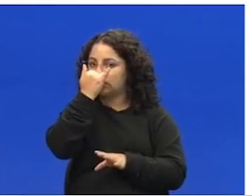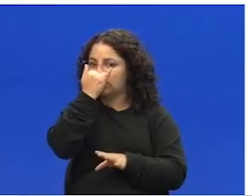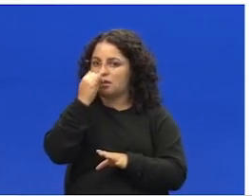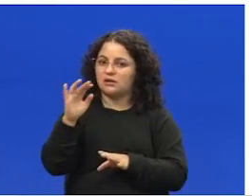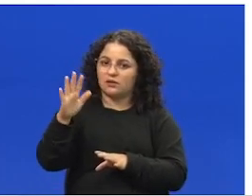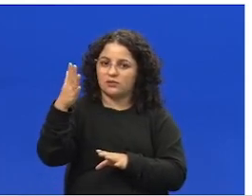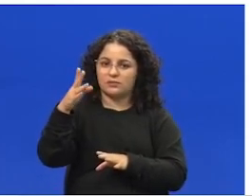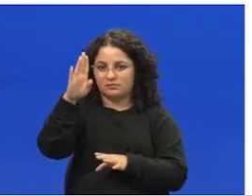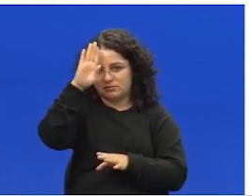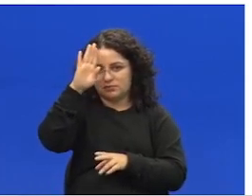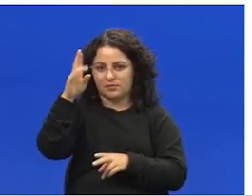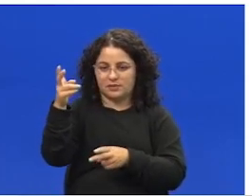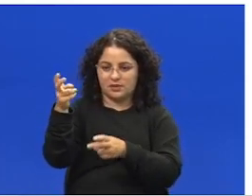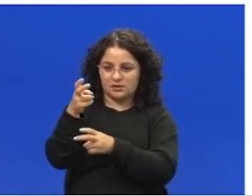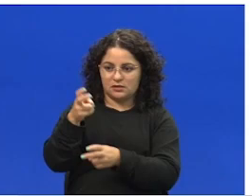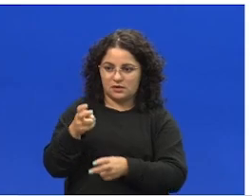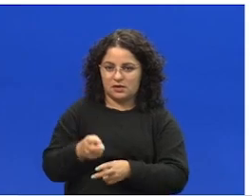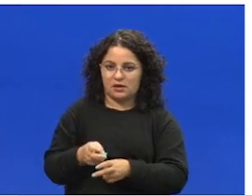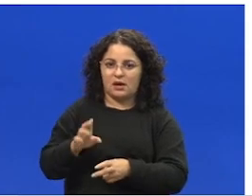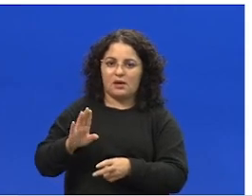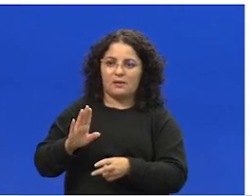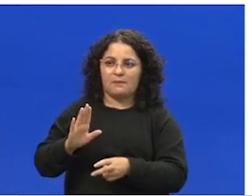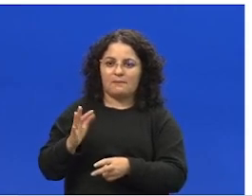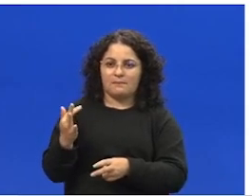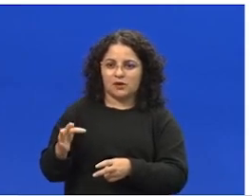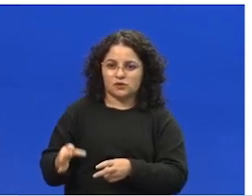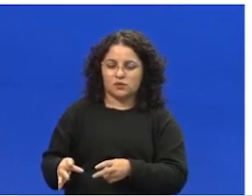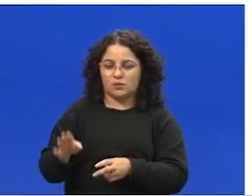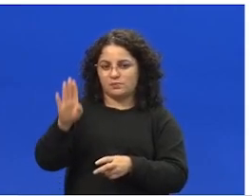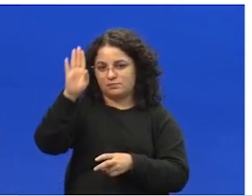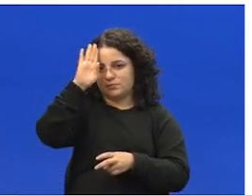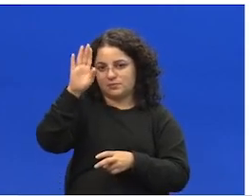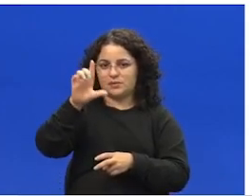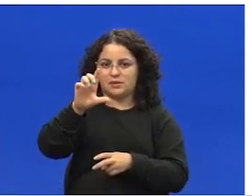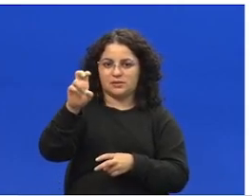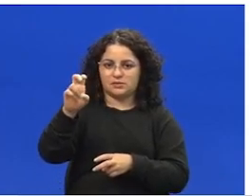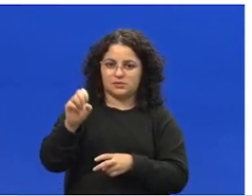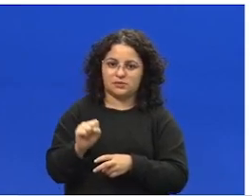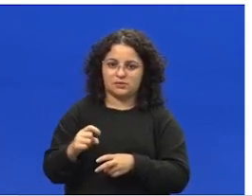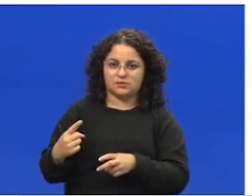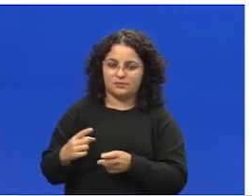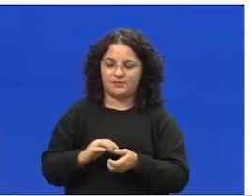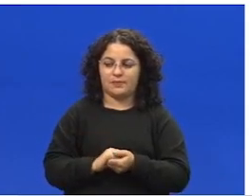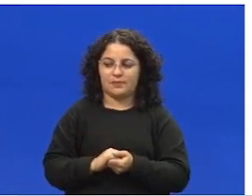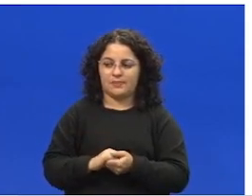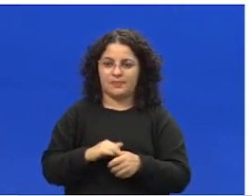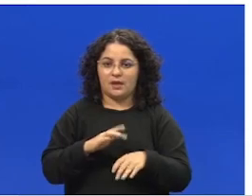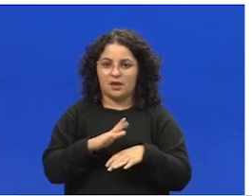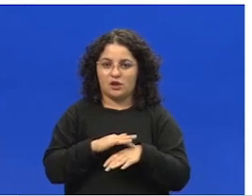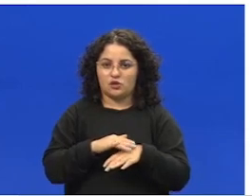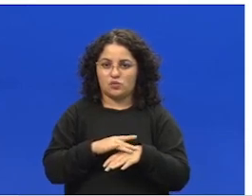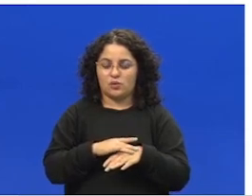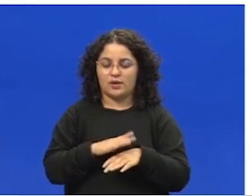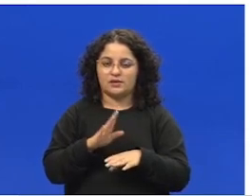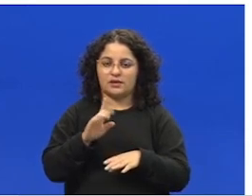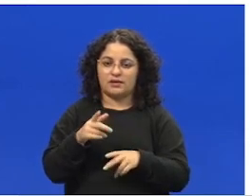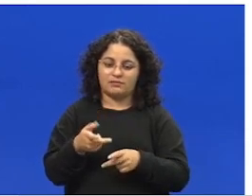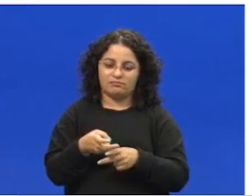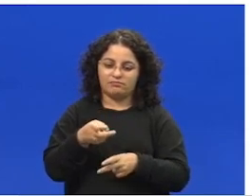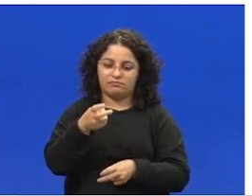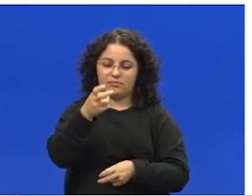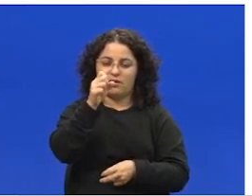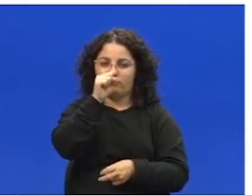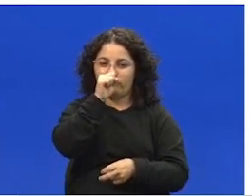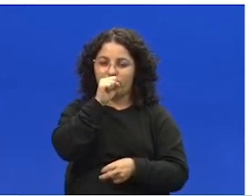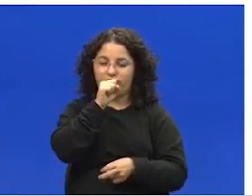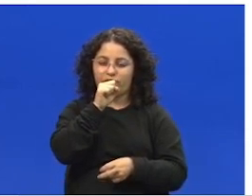principalmente na região da coluna, que é mais comum no segmento L5 e S1. A patológica, que é o enfraquecimento